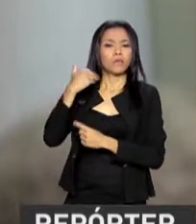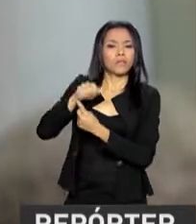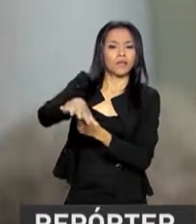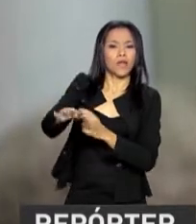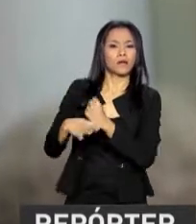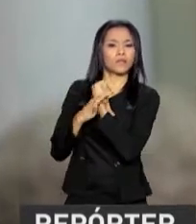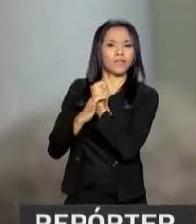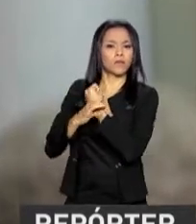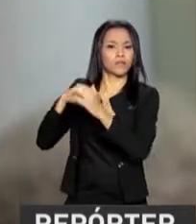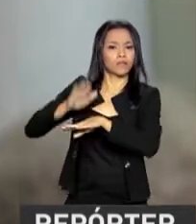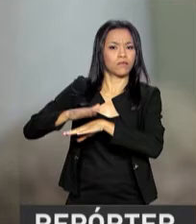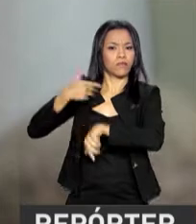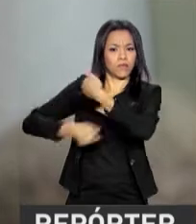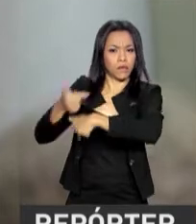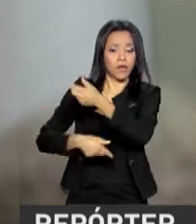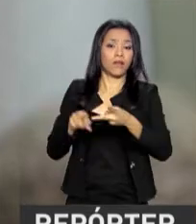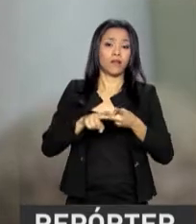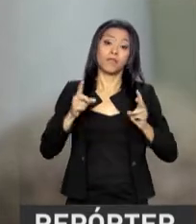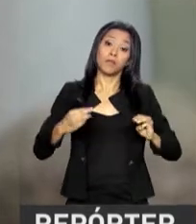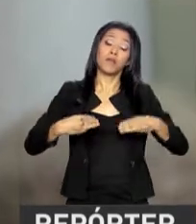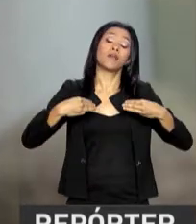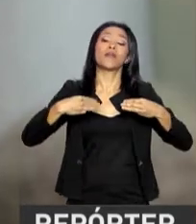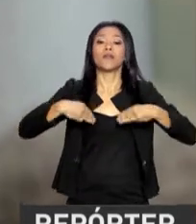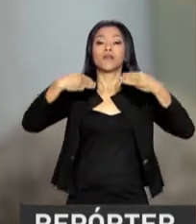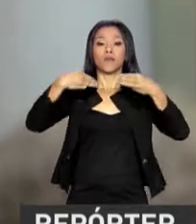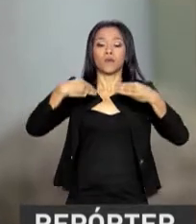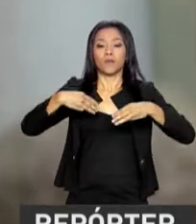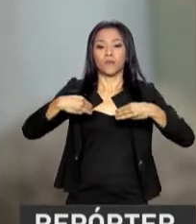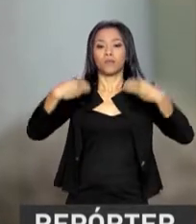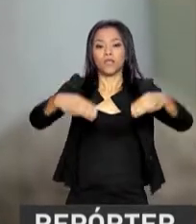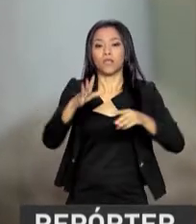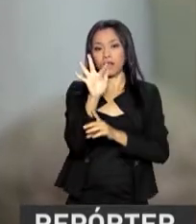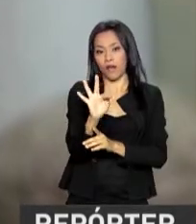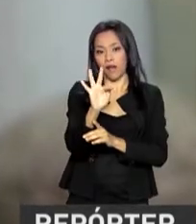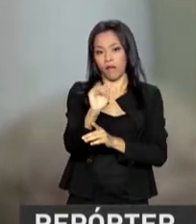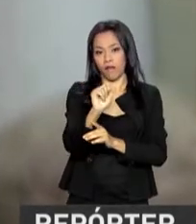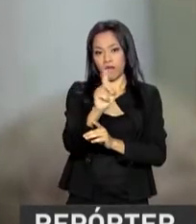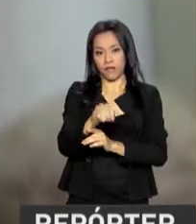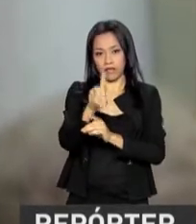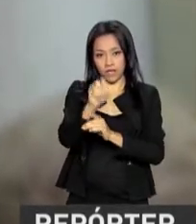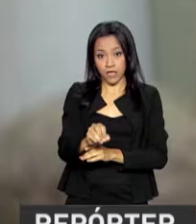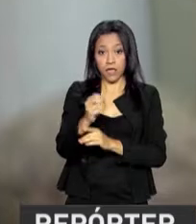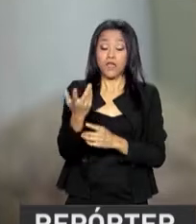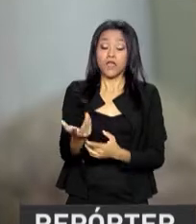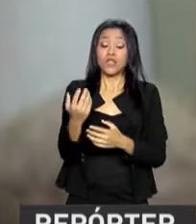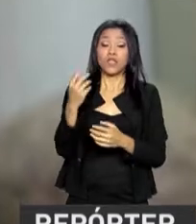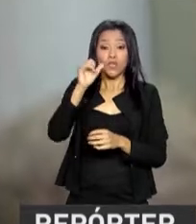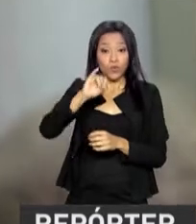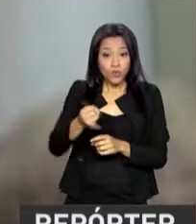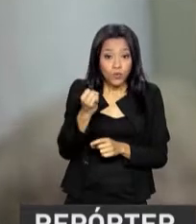e pelo banco central e em juros foram caindo responsavelmente não é e como caíram